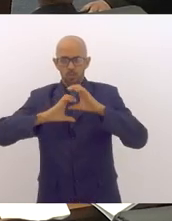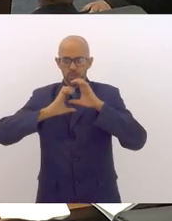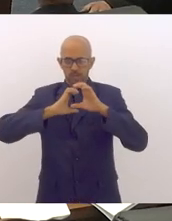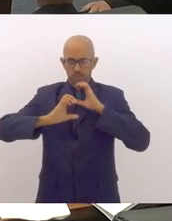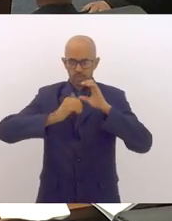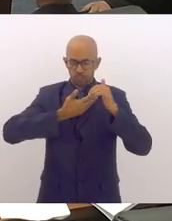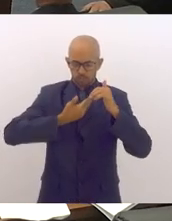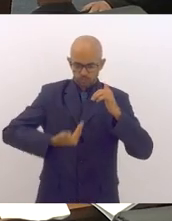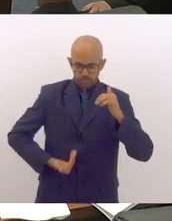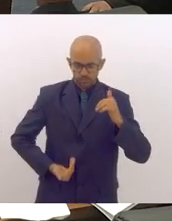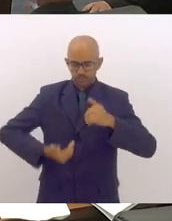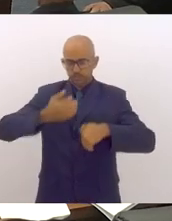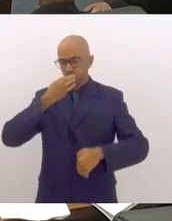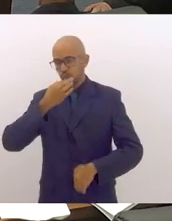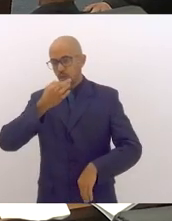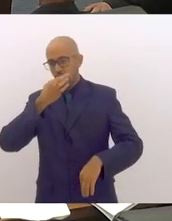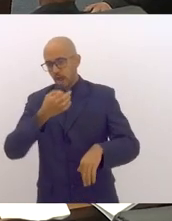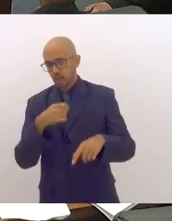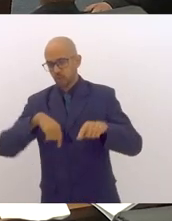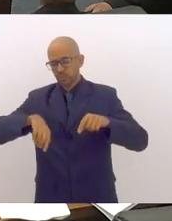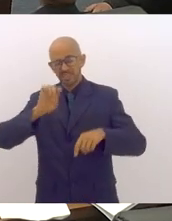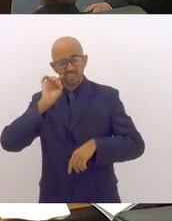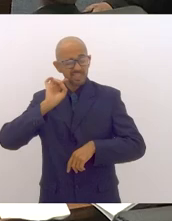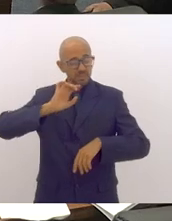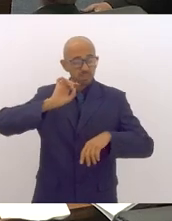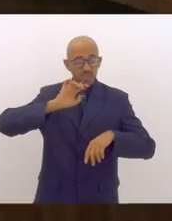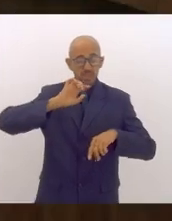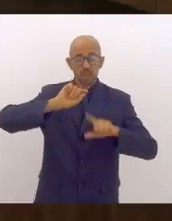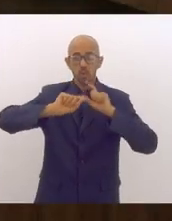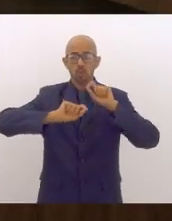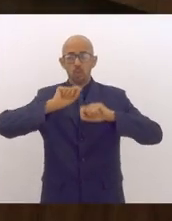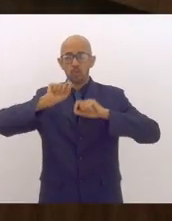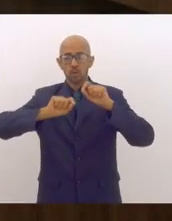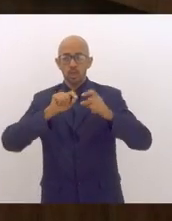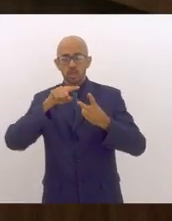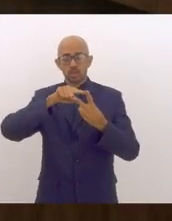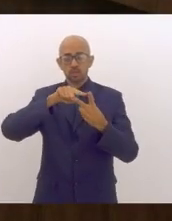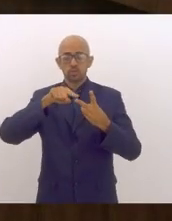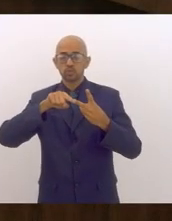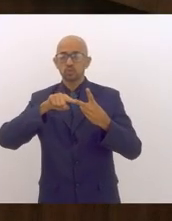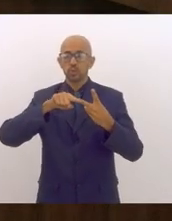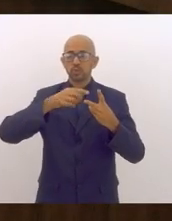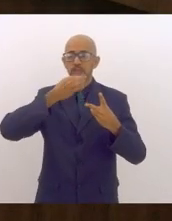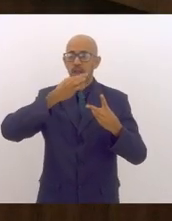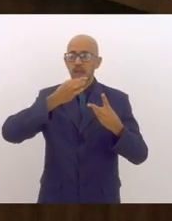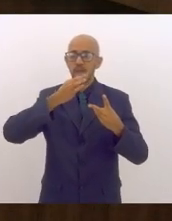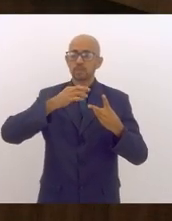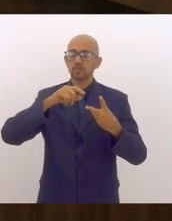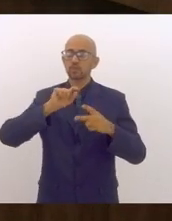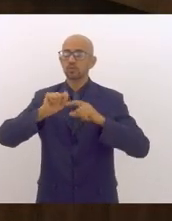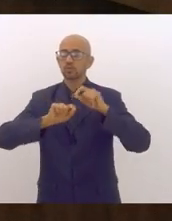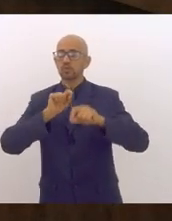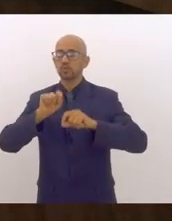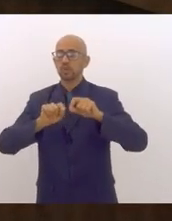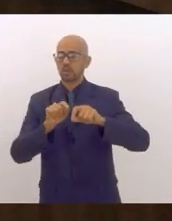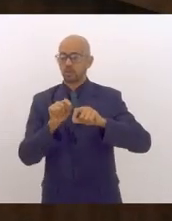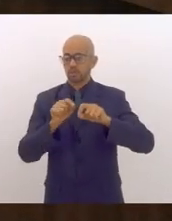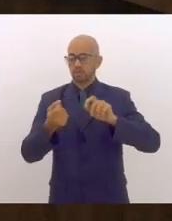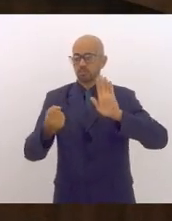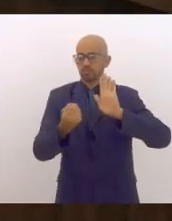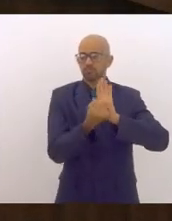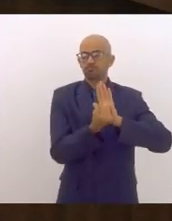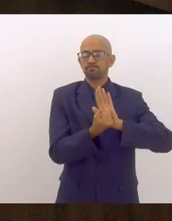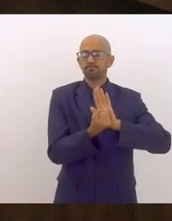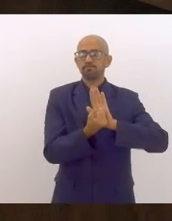da radiofonia e especialmente desses dois veículos que demarcam, por